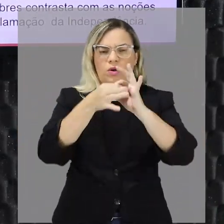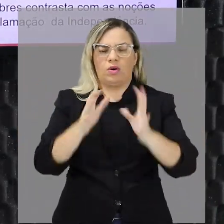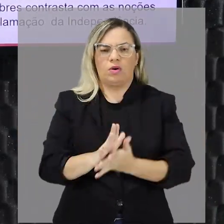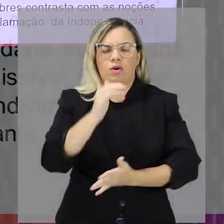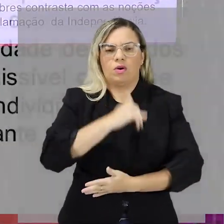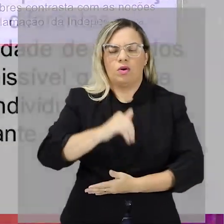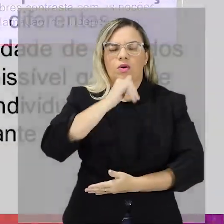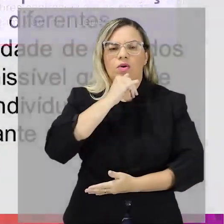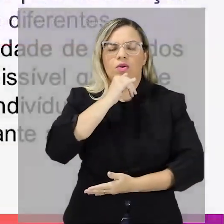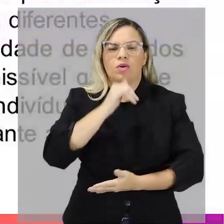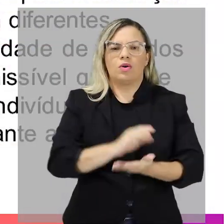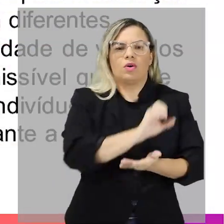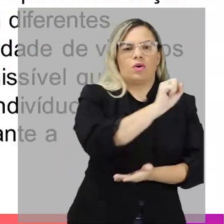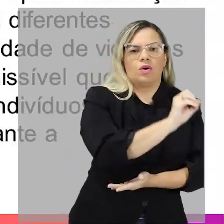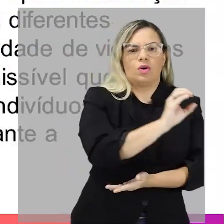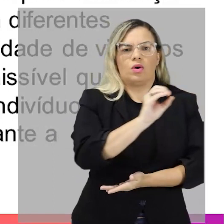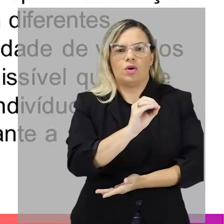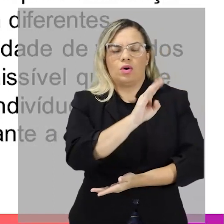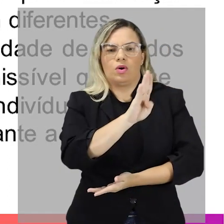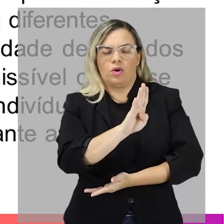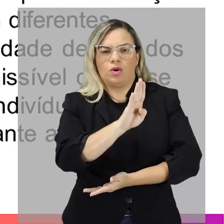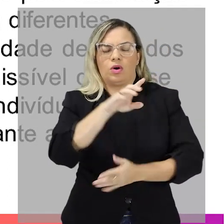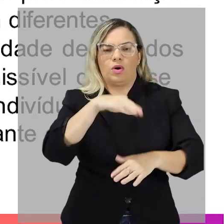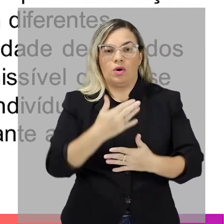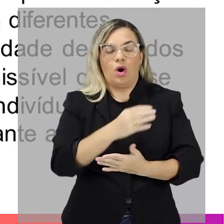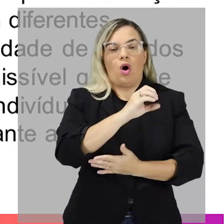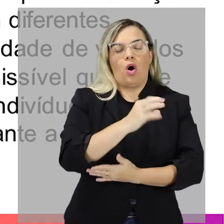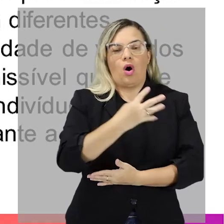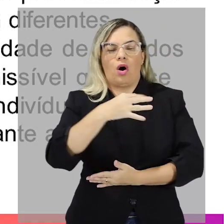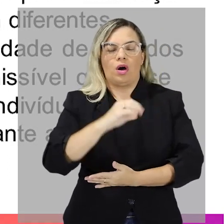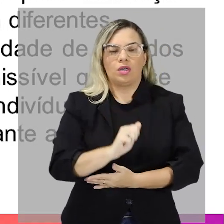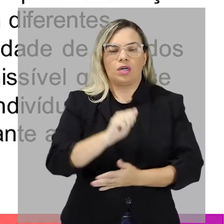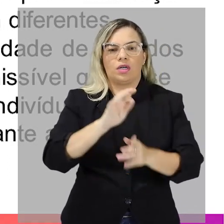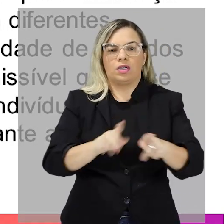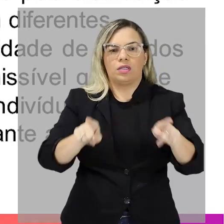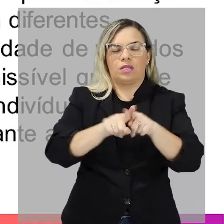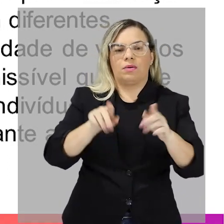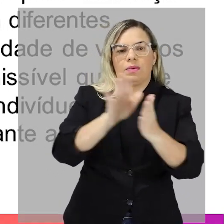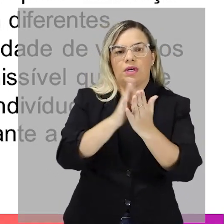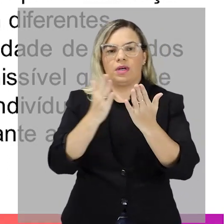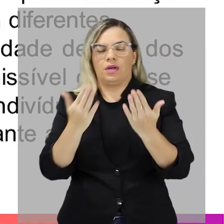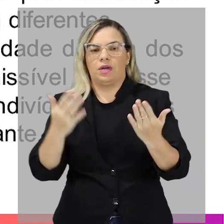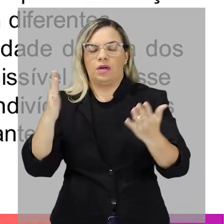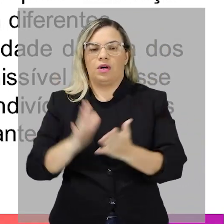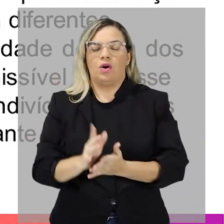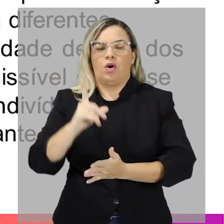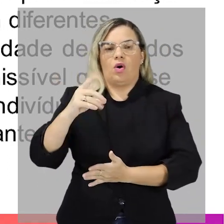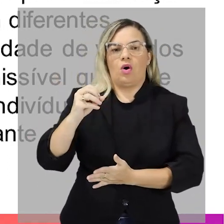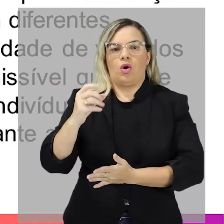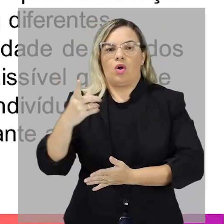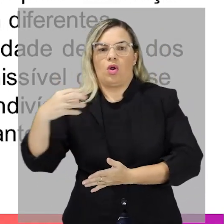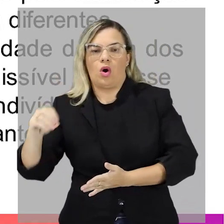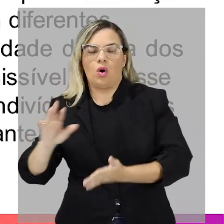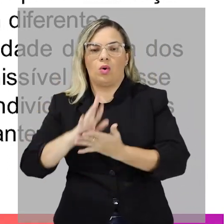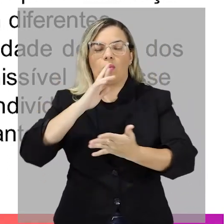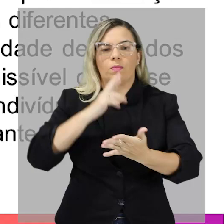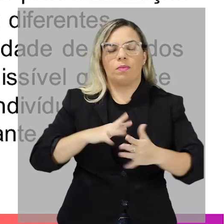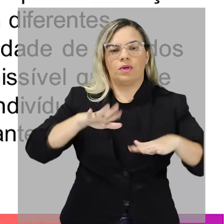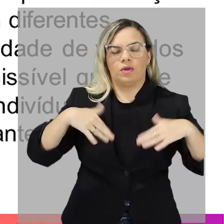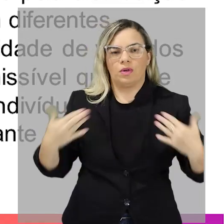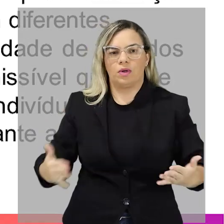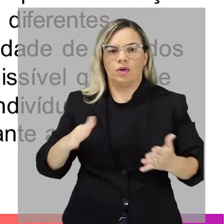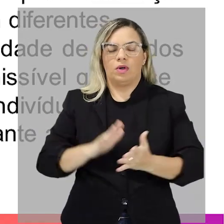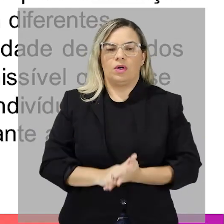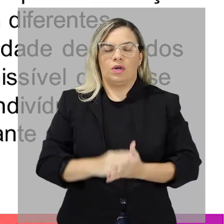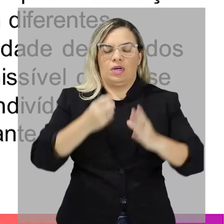por exemplo, sob essa ótica, por analogia, logo, o que resultou. Outro